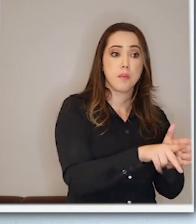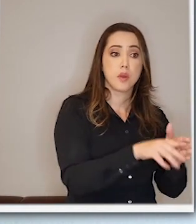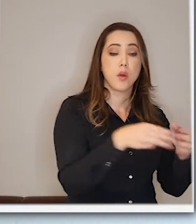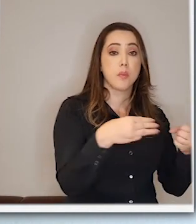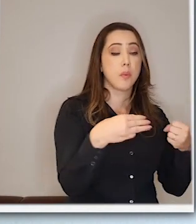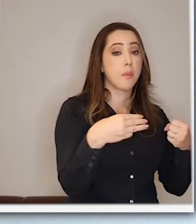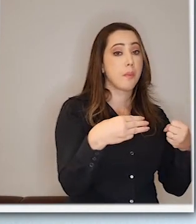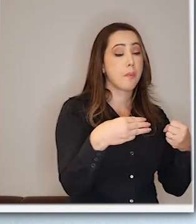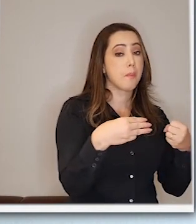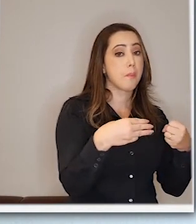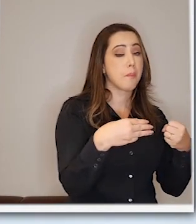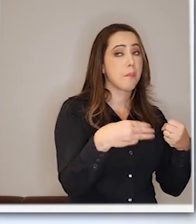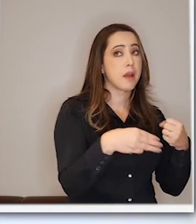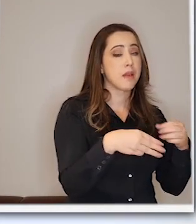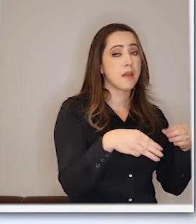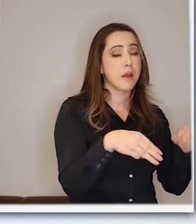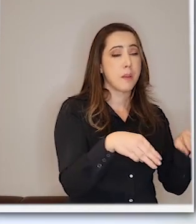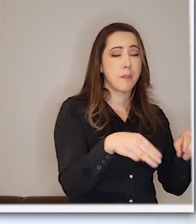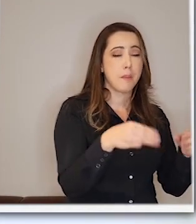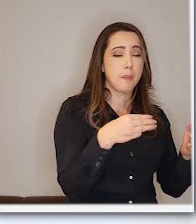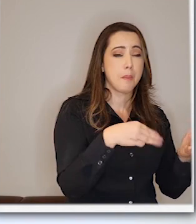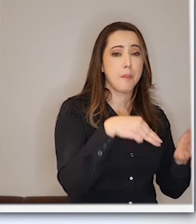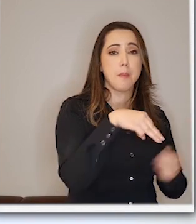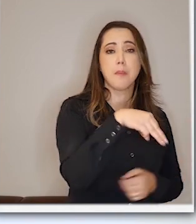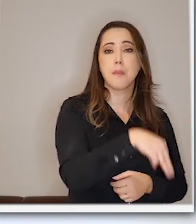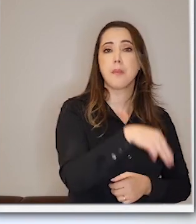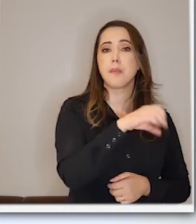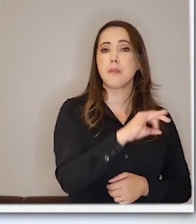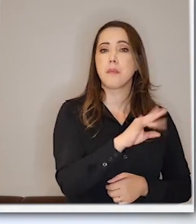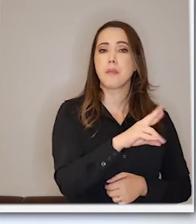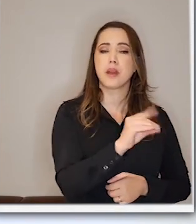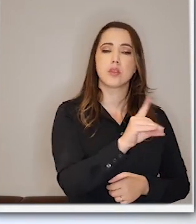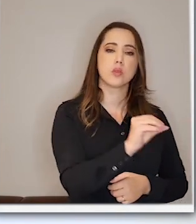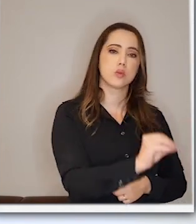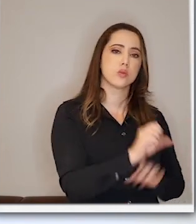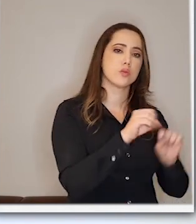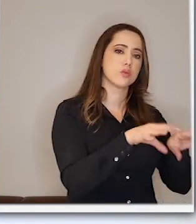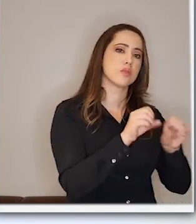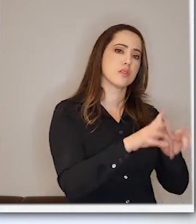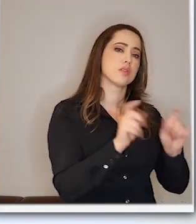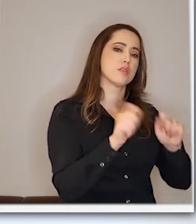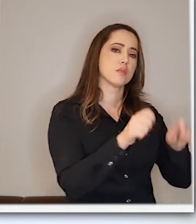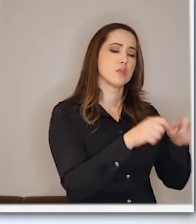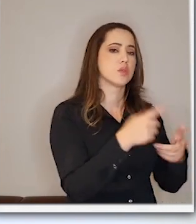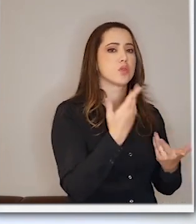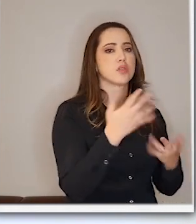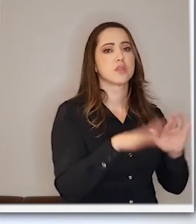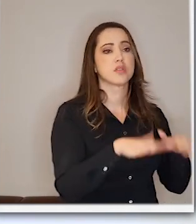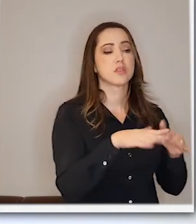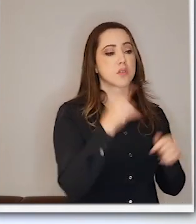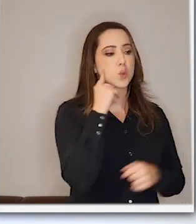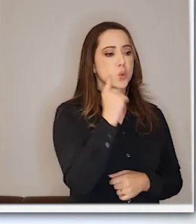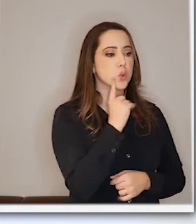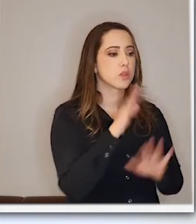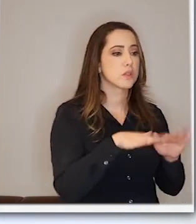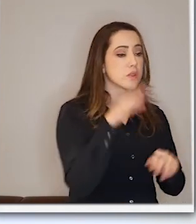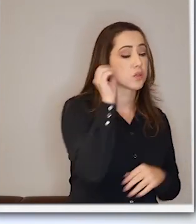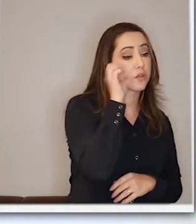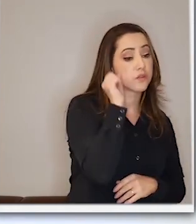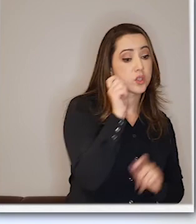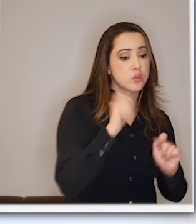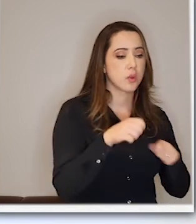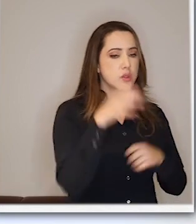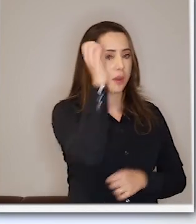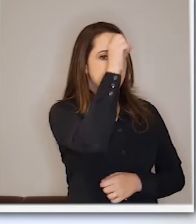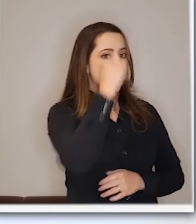qual é a importância da tecnologia como plataforma, como ferramenta e como a própria metodologia de ensino,